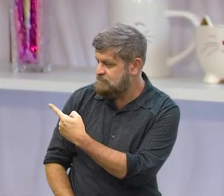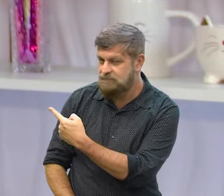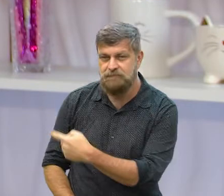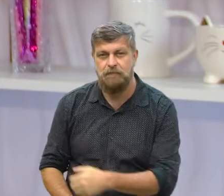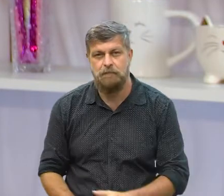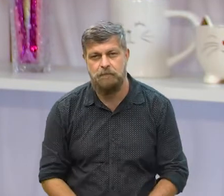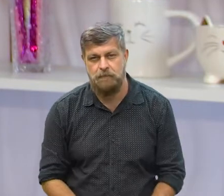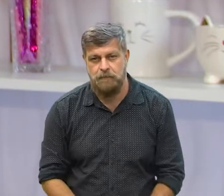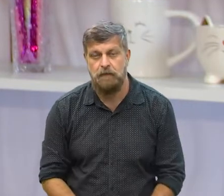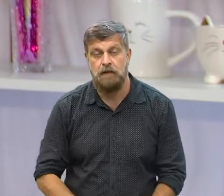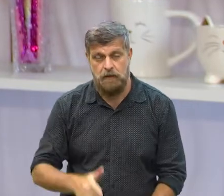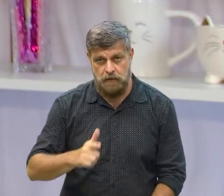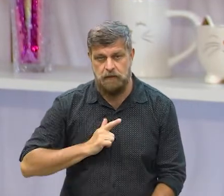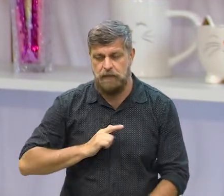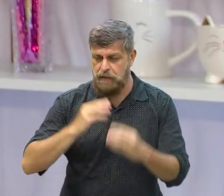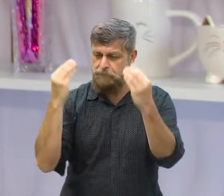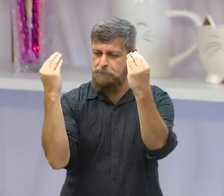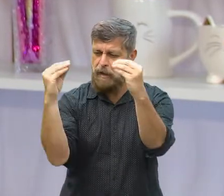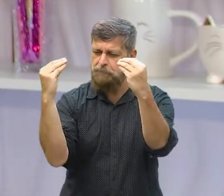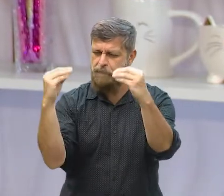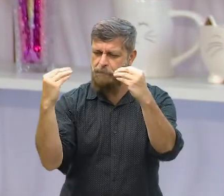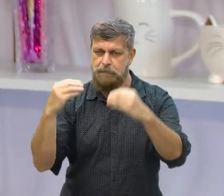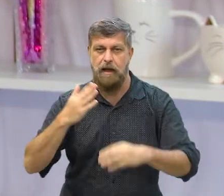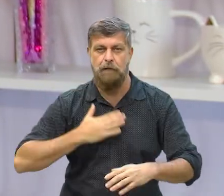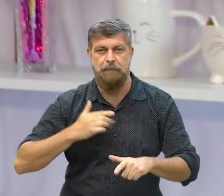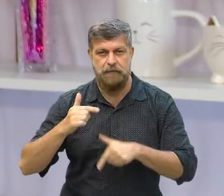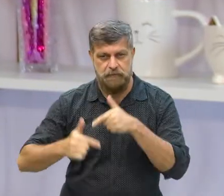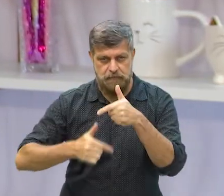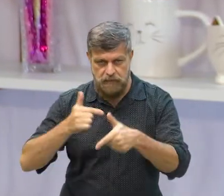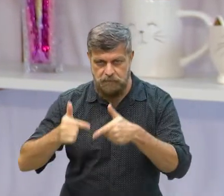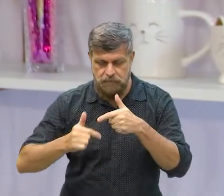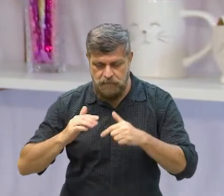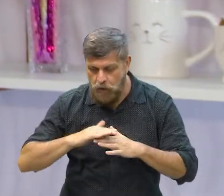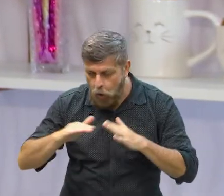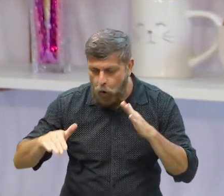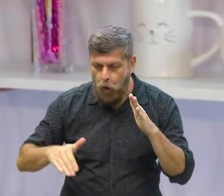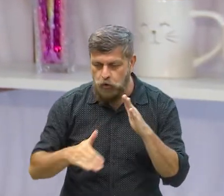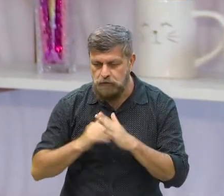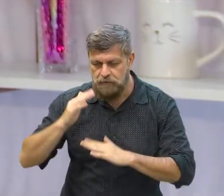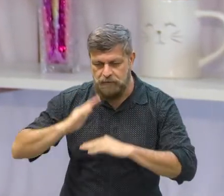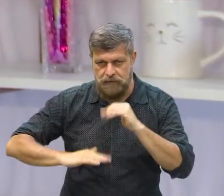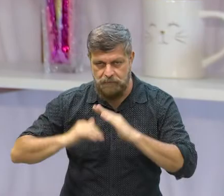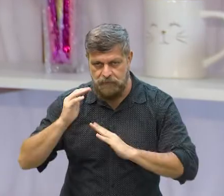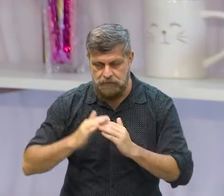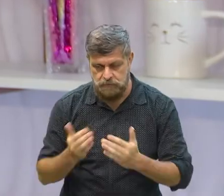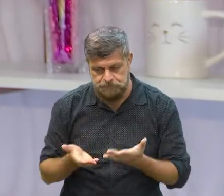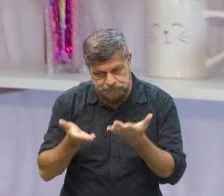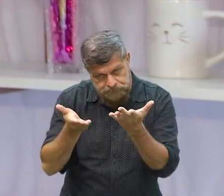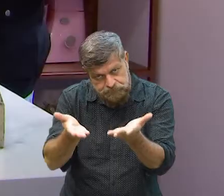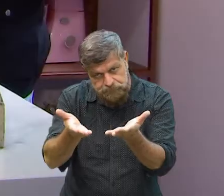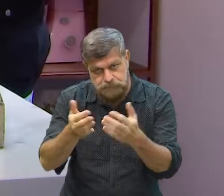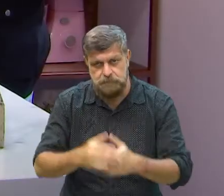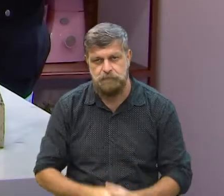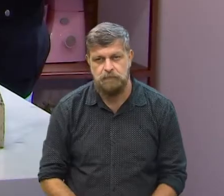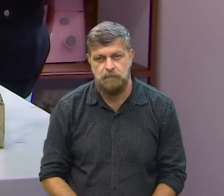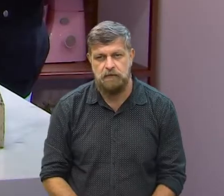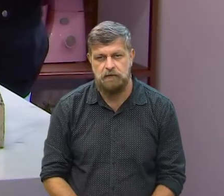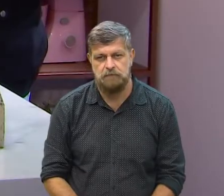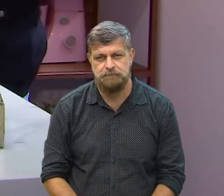@harita_docesfinos. Lá eu mostro todo o meu trabalho, tudo que eu tenho aí para oferecer para vocês.